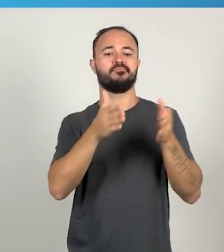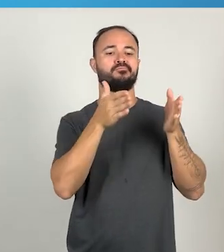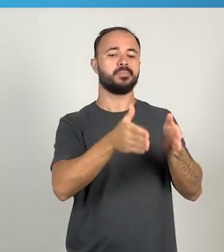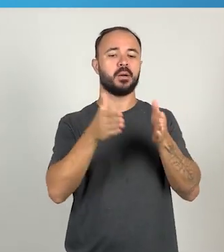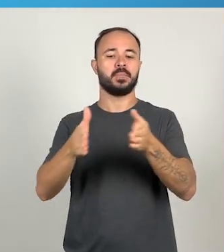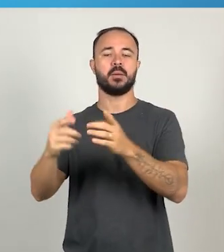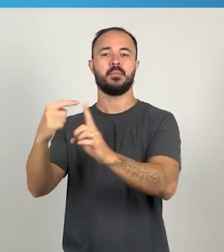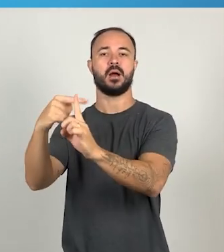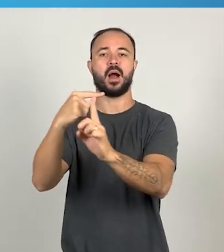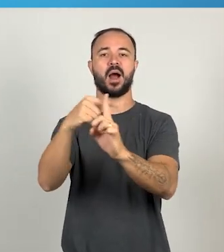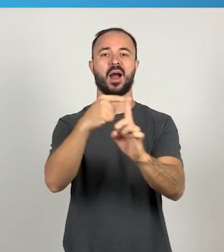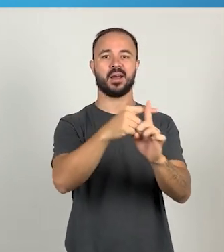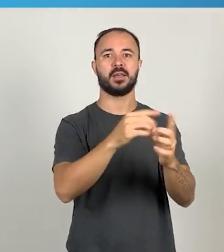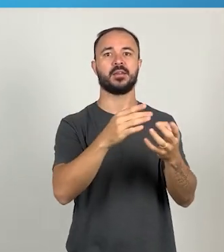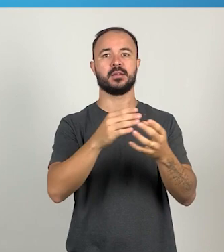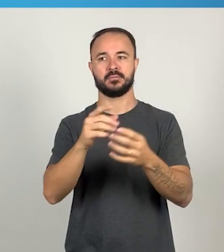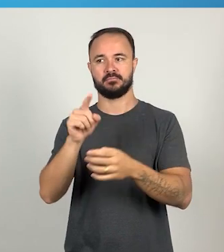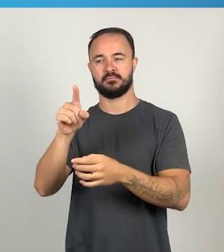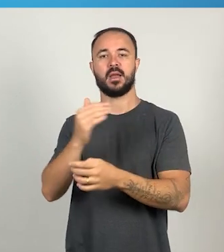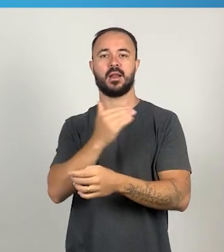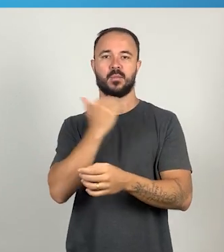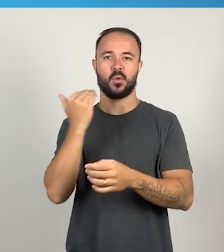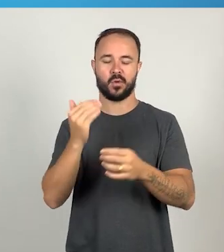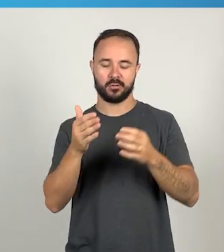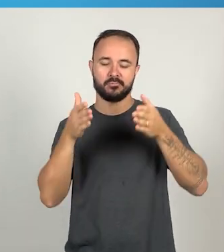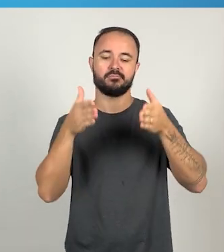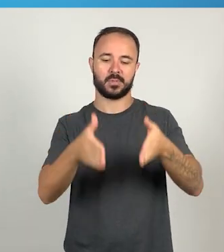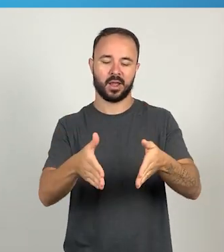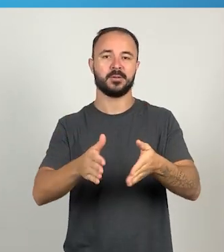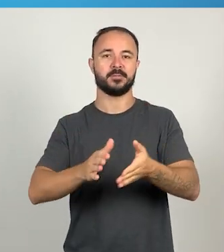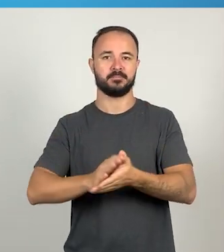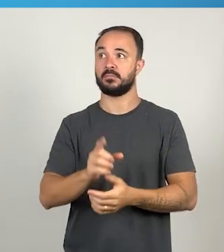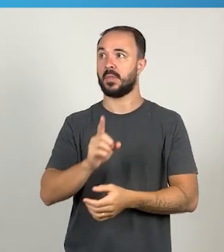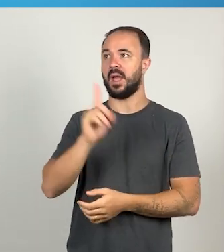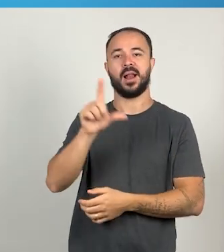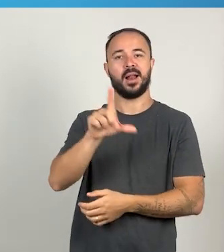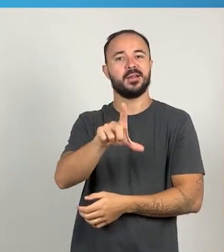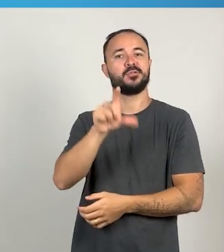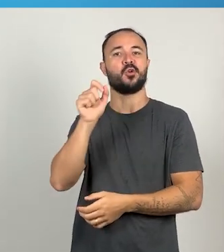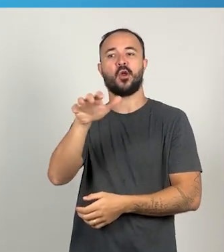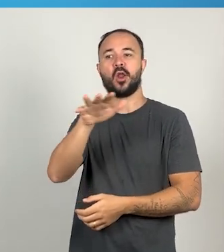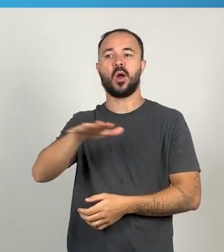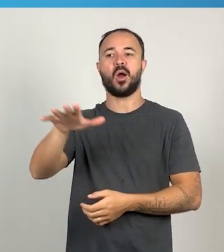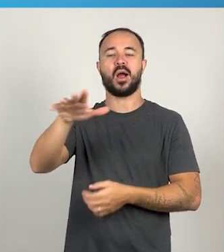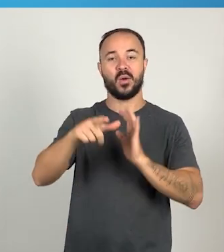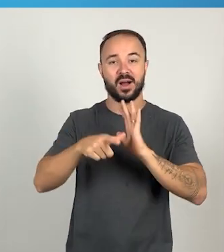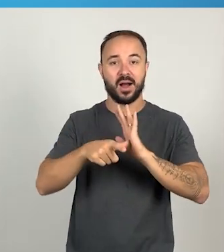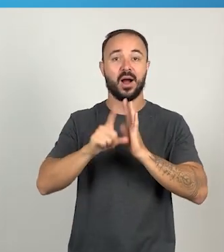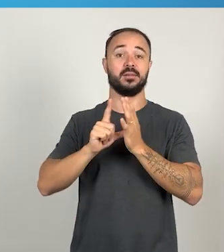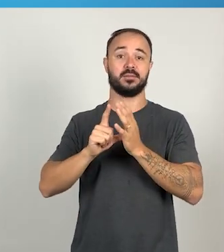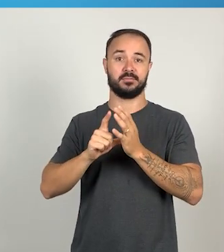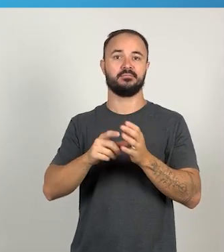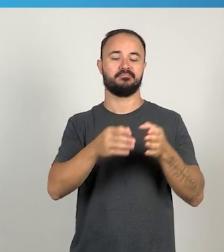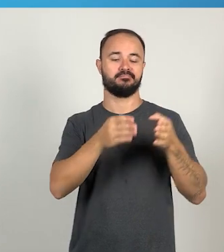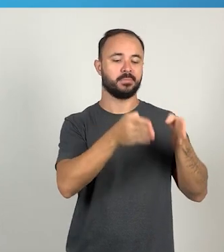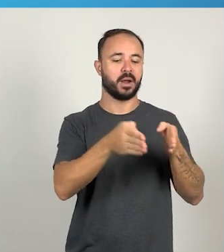nova capital, cujo terreno ele mesmo teria demarcado. Forte, né?